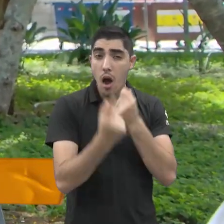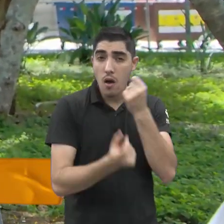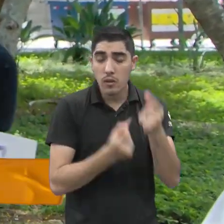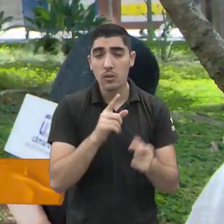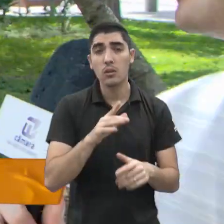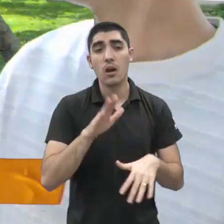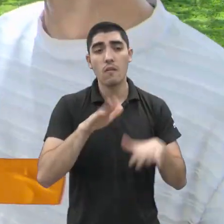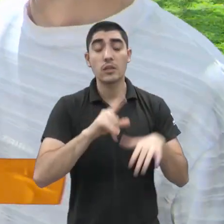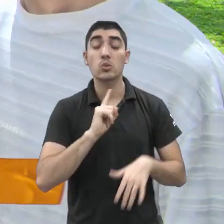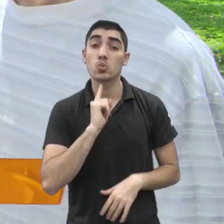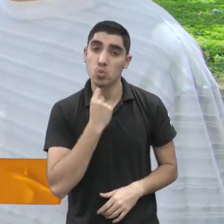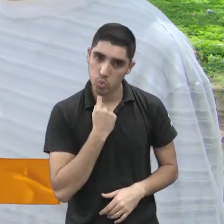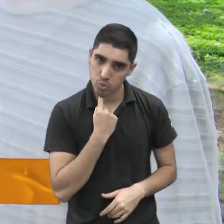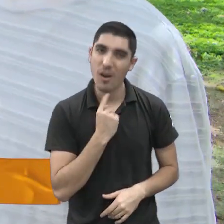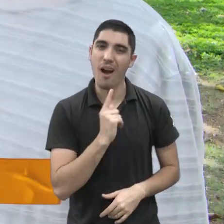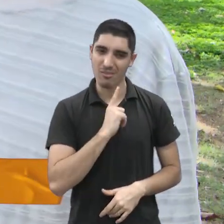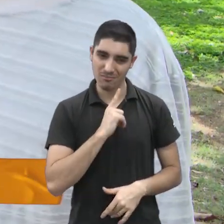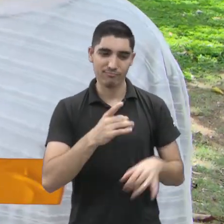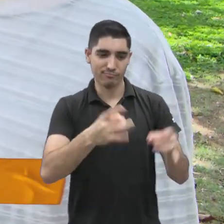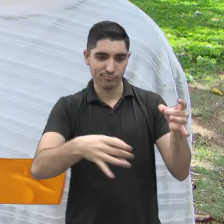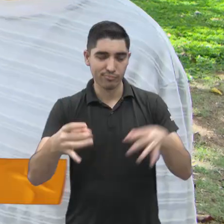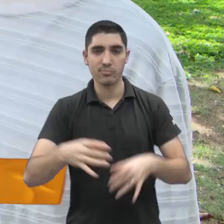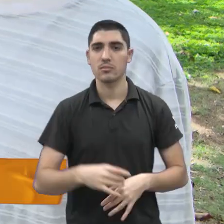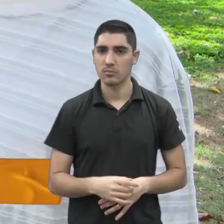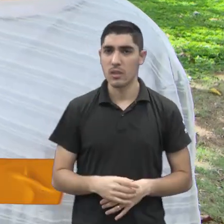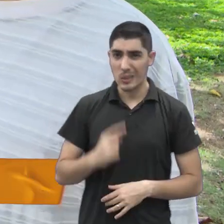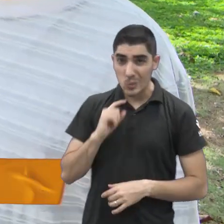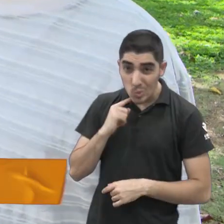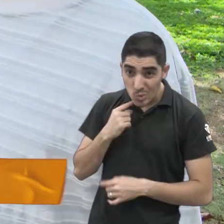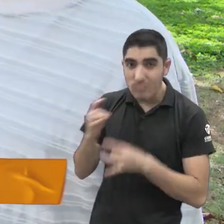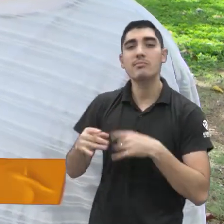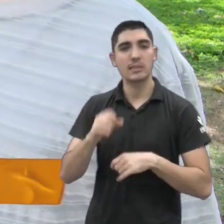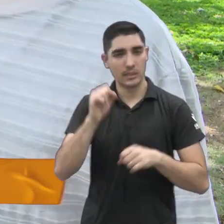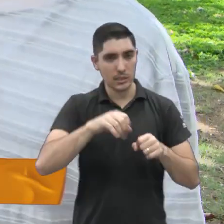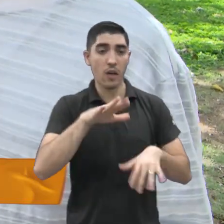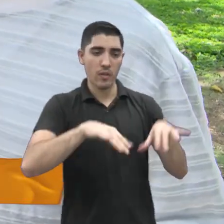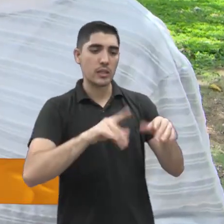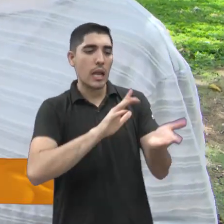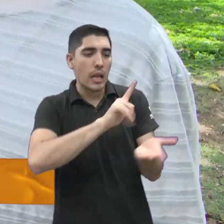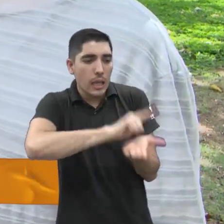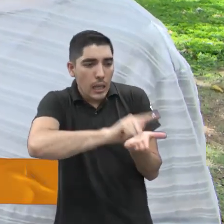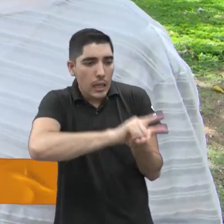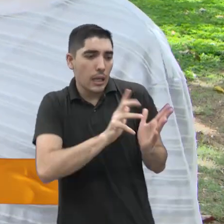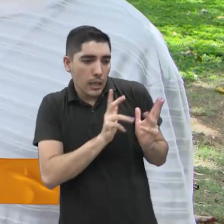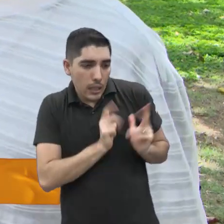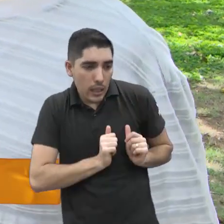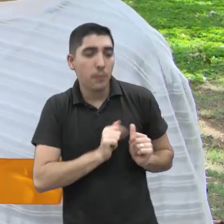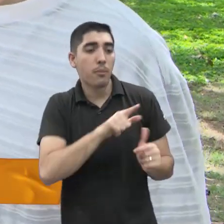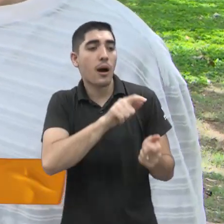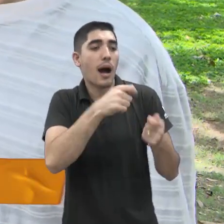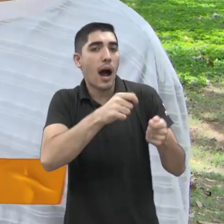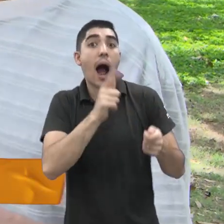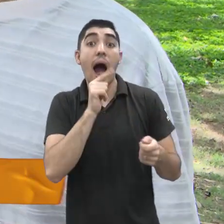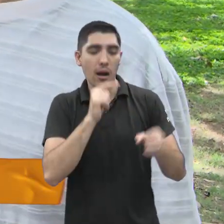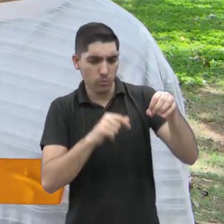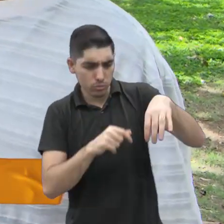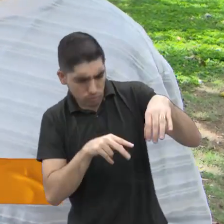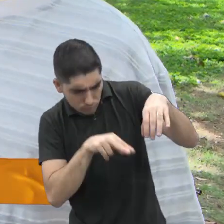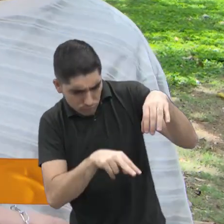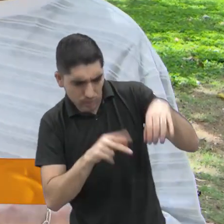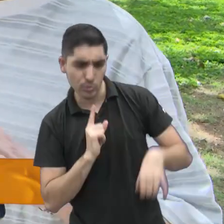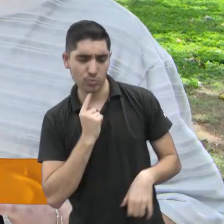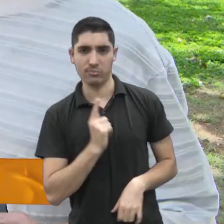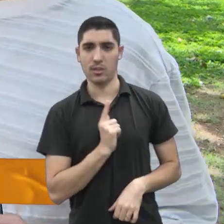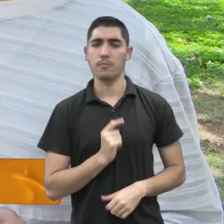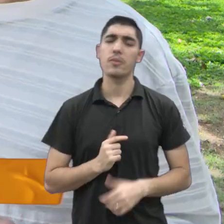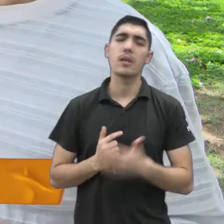sujeira. Sujeira. Eles limpam alguma coisa e vem na água junto. Então tá precisando fazer a limpeza das fossas. Me diz outra